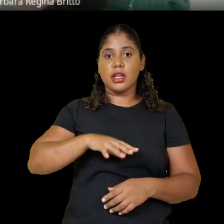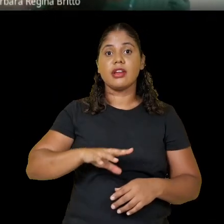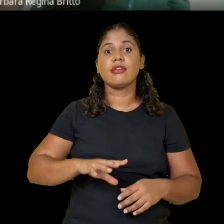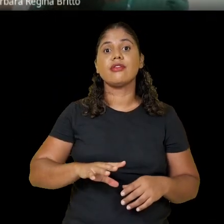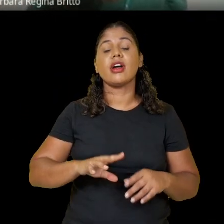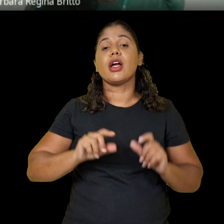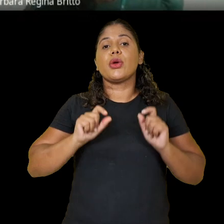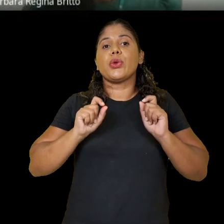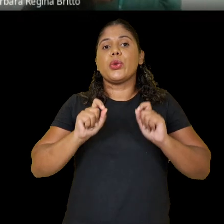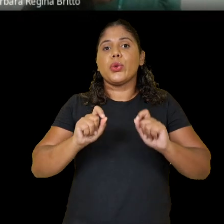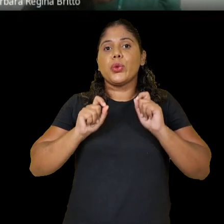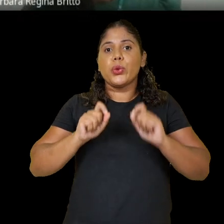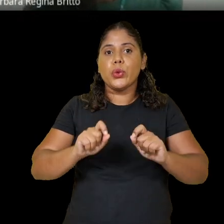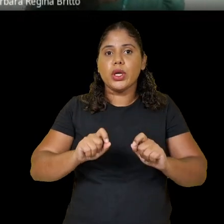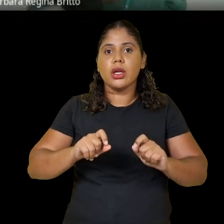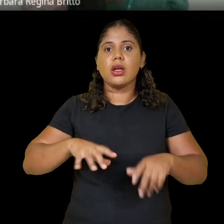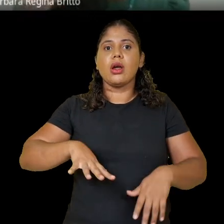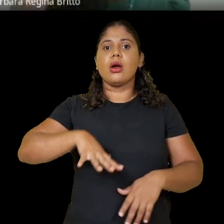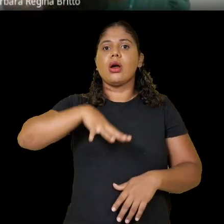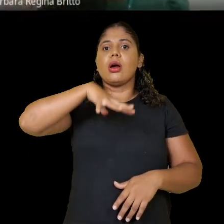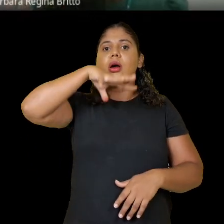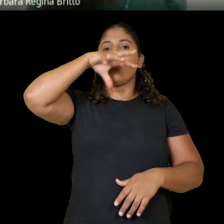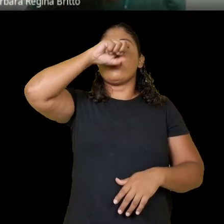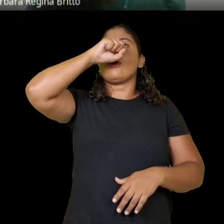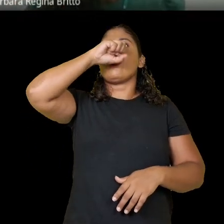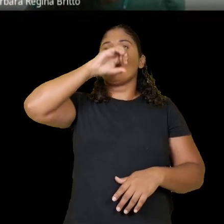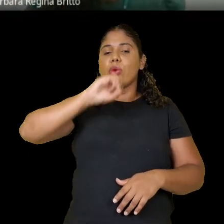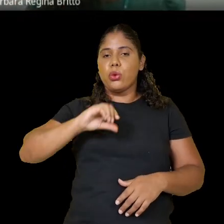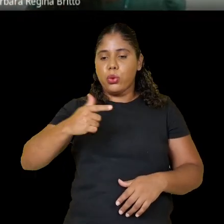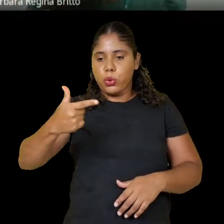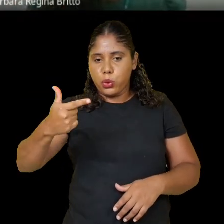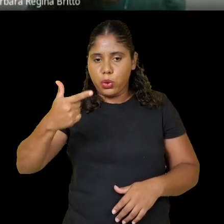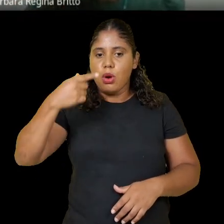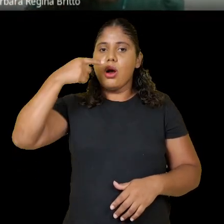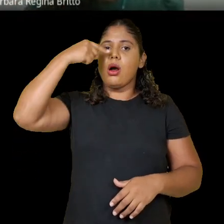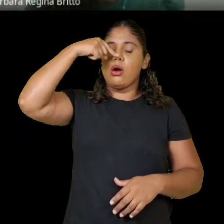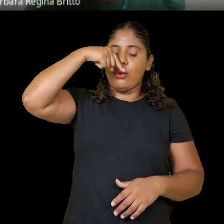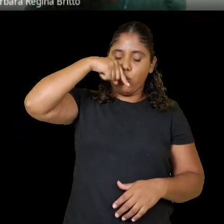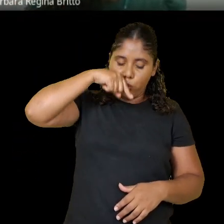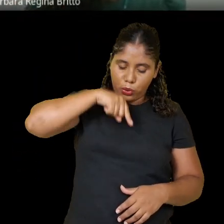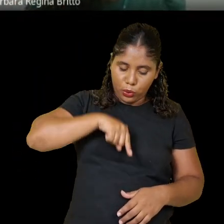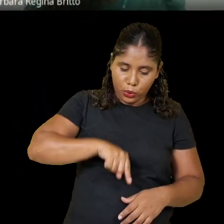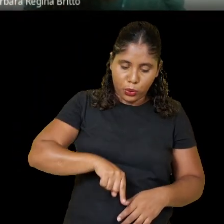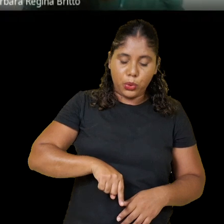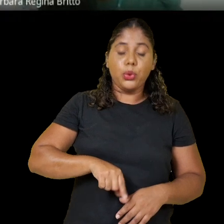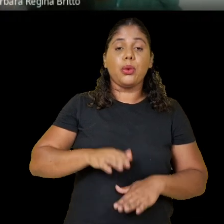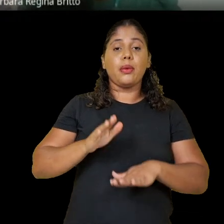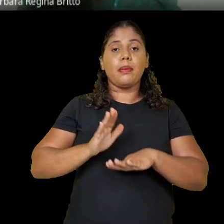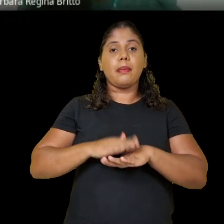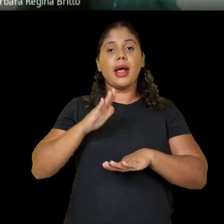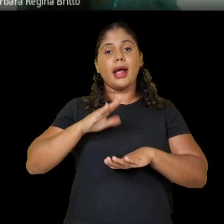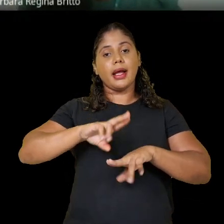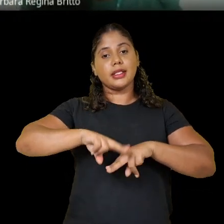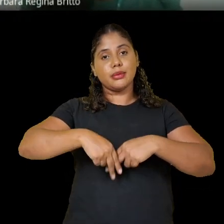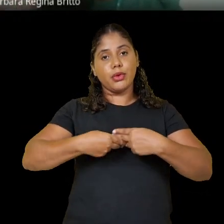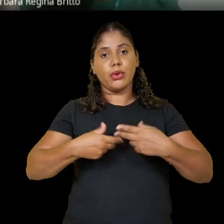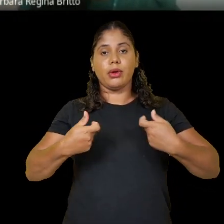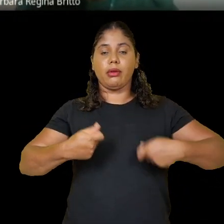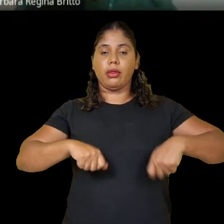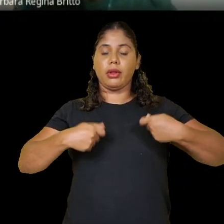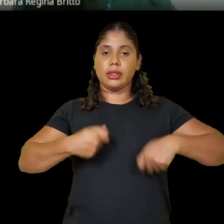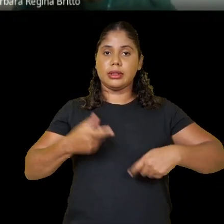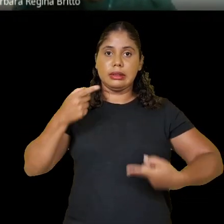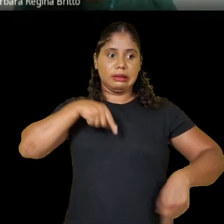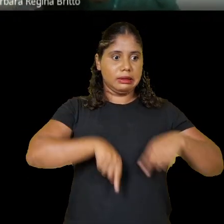né, em um aumento do volume corrente, o consumo de oxigênio vai aumentar, também por uma necessidade fisiológica,